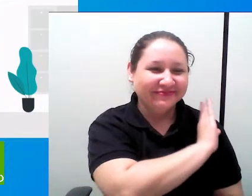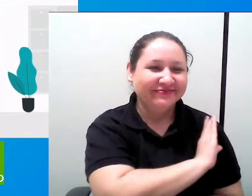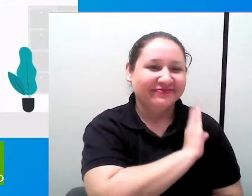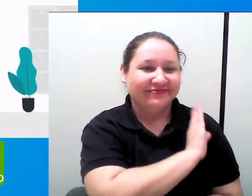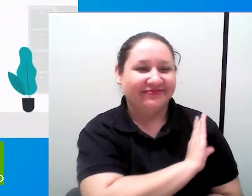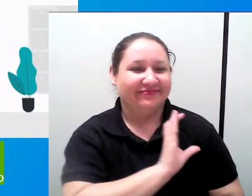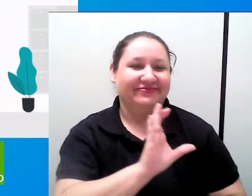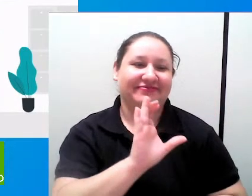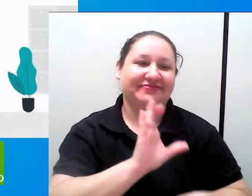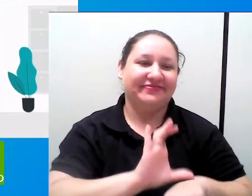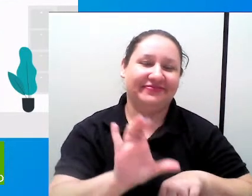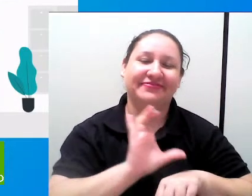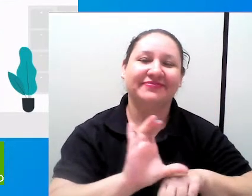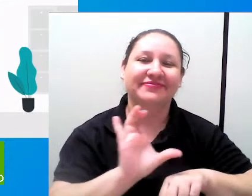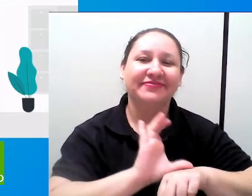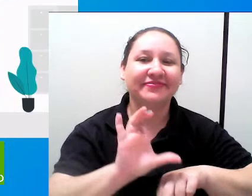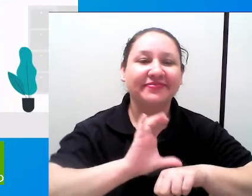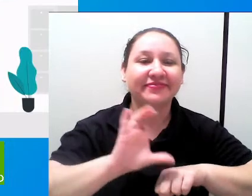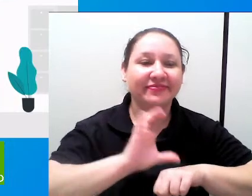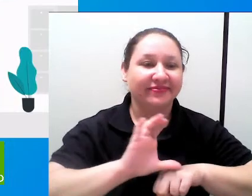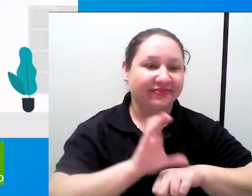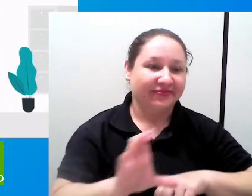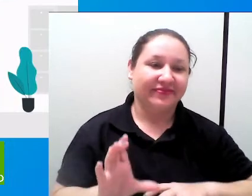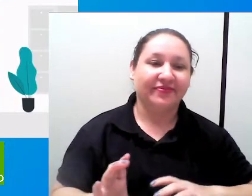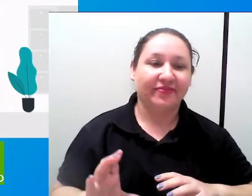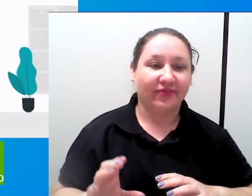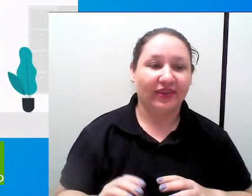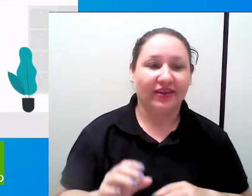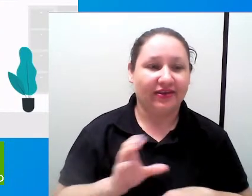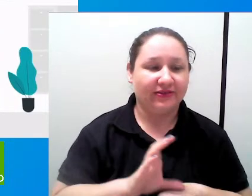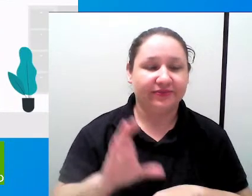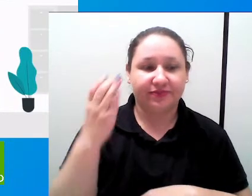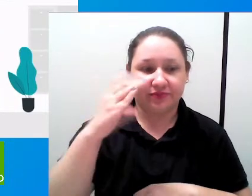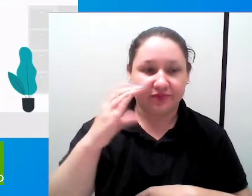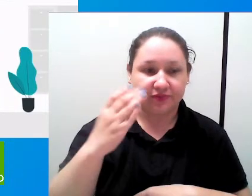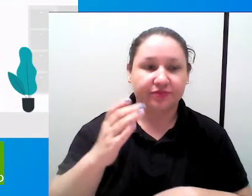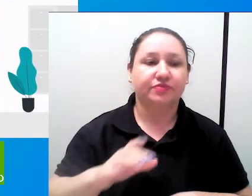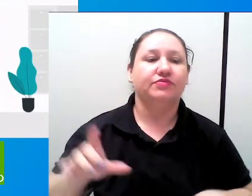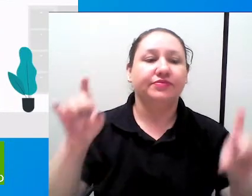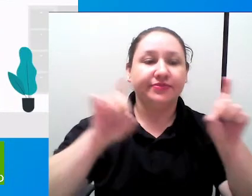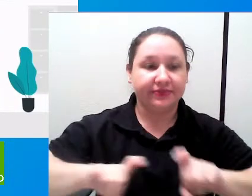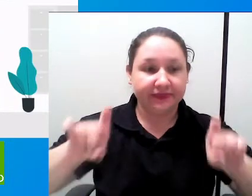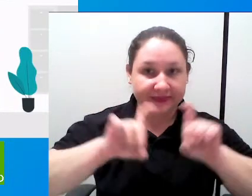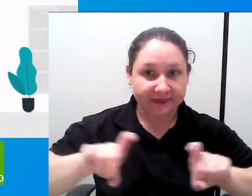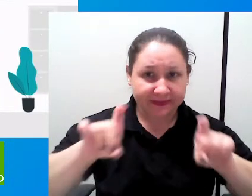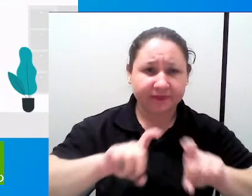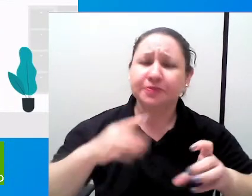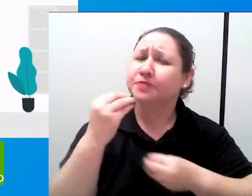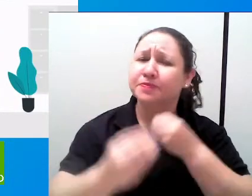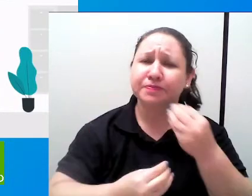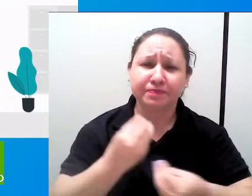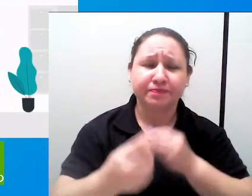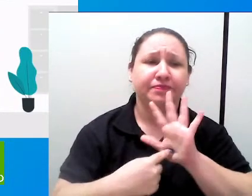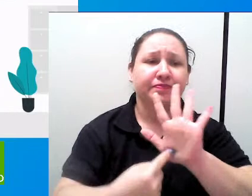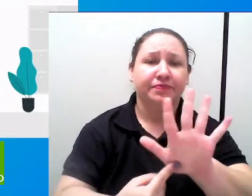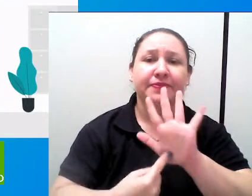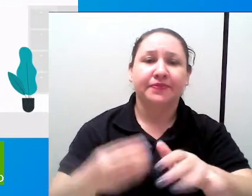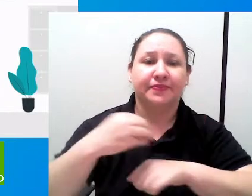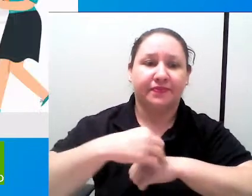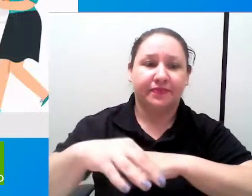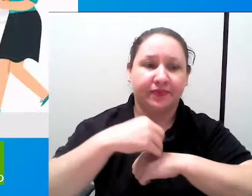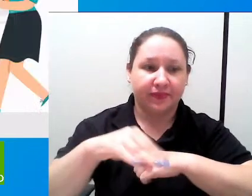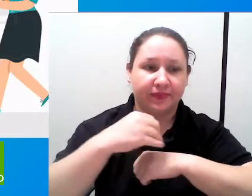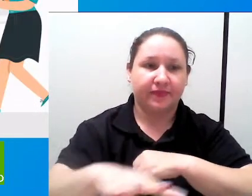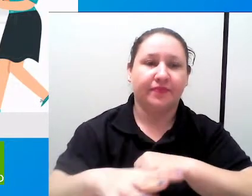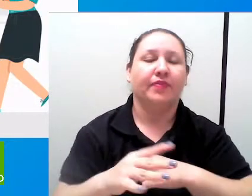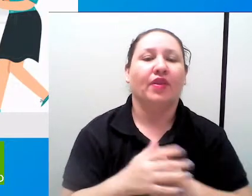Computação. Vou apresentar para vocês como que foi o nosso processo de curricularização da extensão aqui no IF Goiano, campus